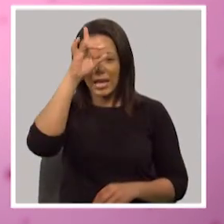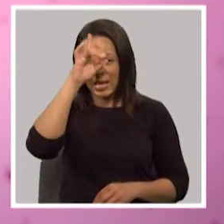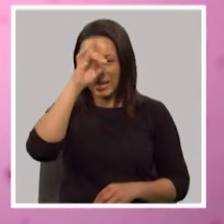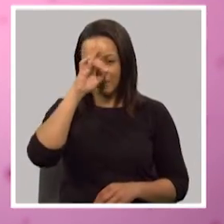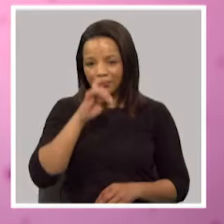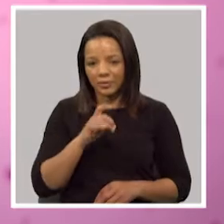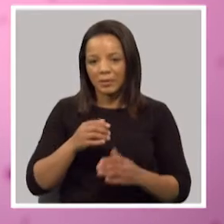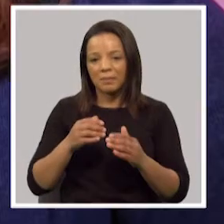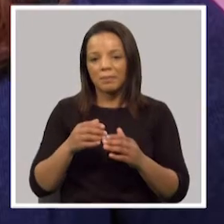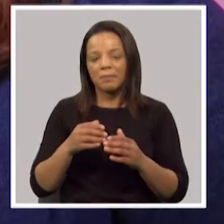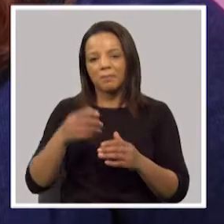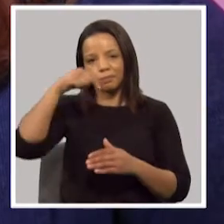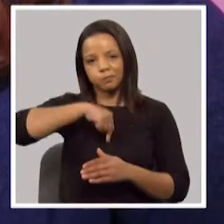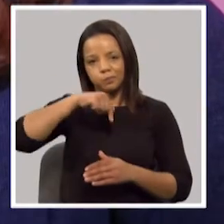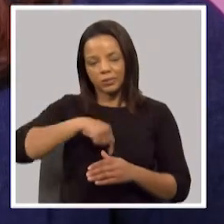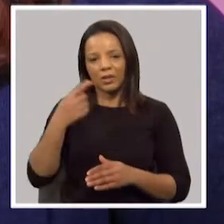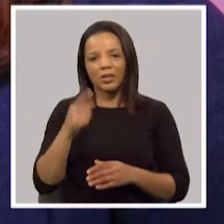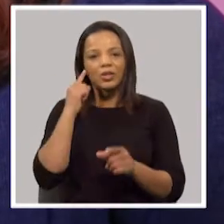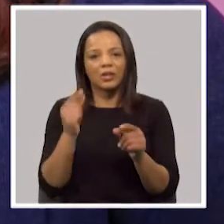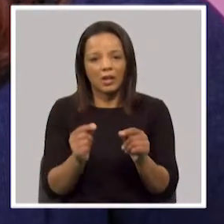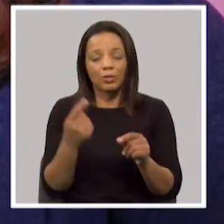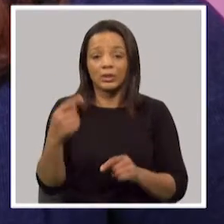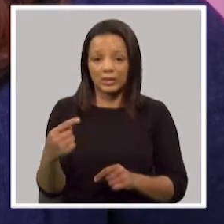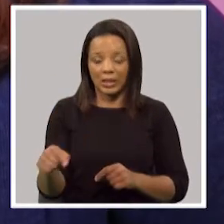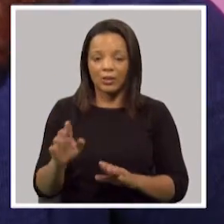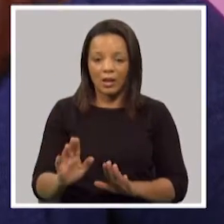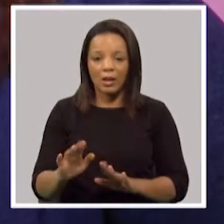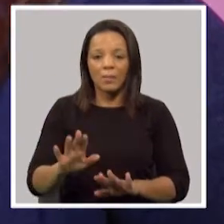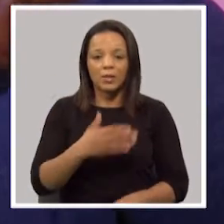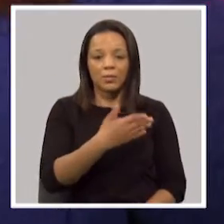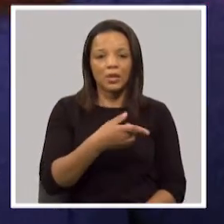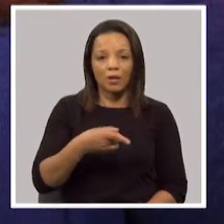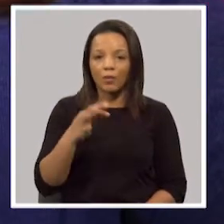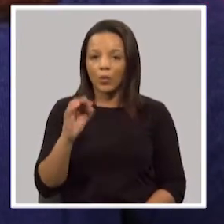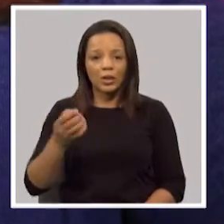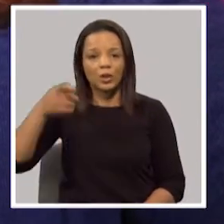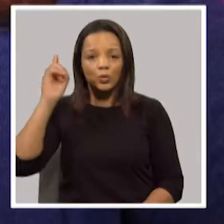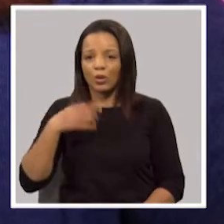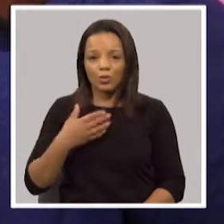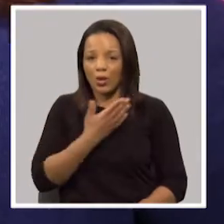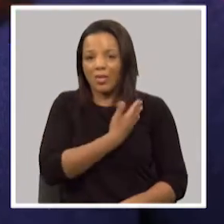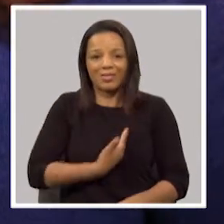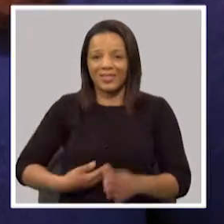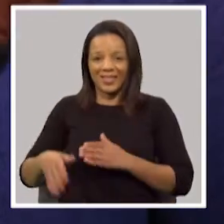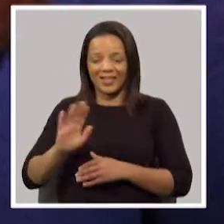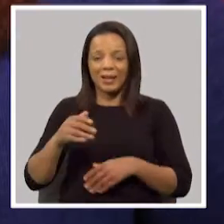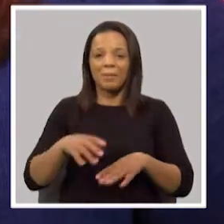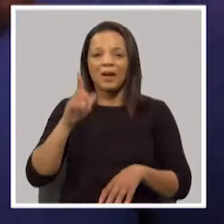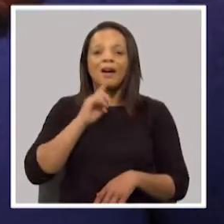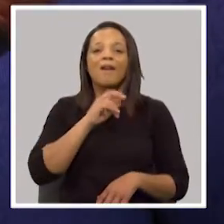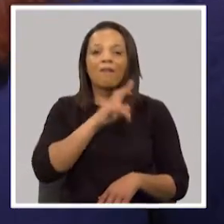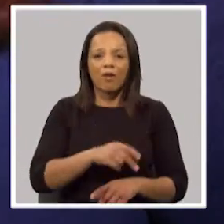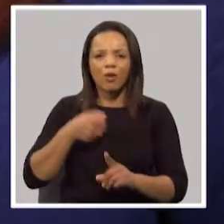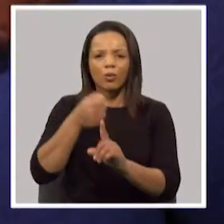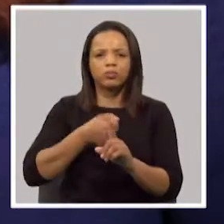mais remota que tens da rádio? Essa é a memória mais remota que tenho da rádio. Mas atenção que isto não aconteceu em 1940, não sou tão velha assim. Só que a